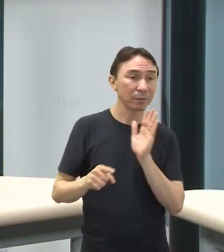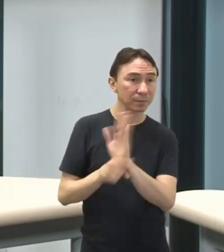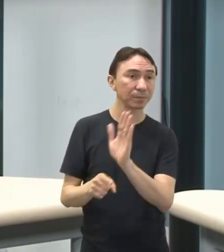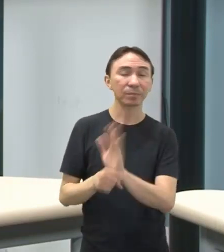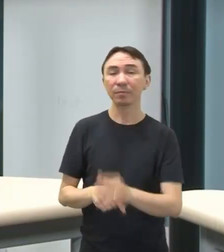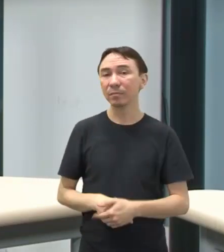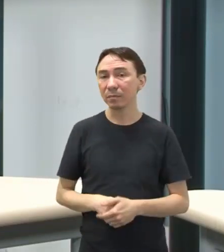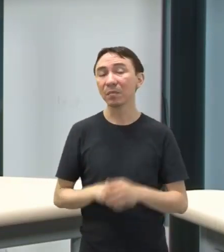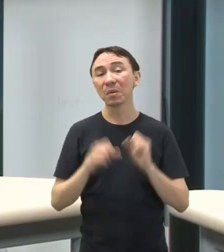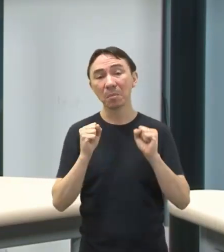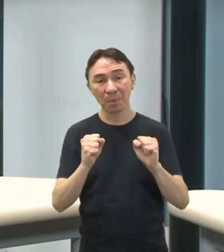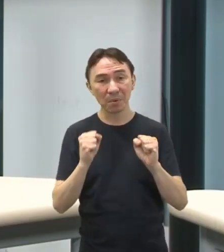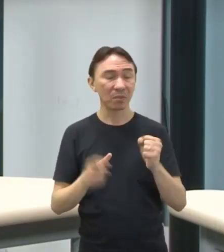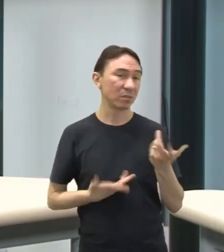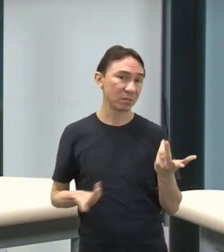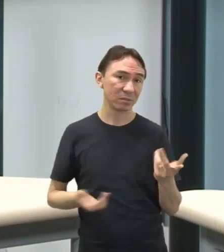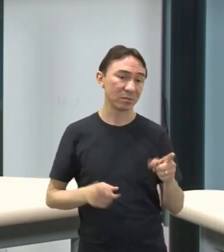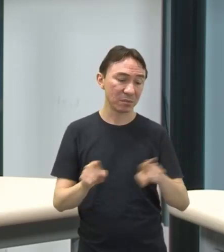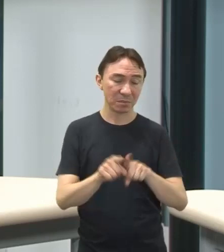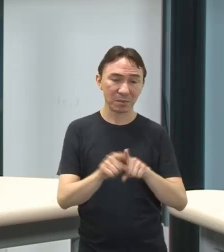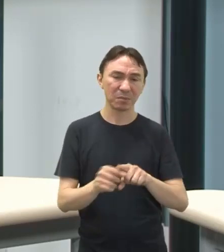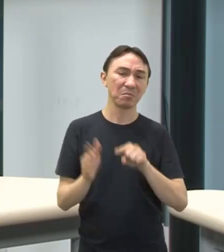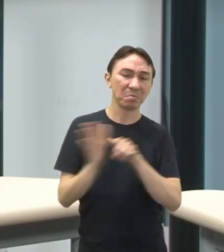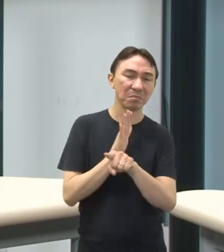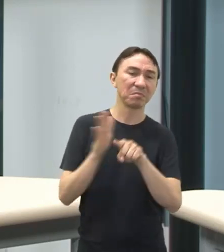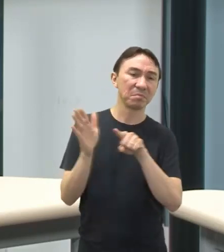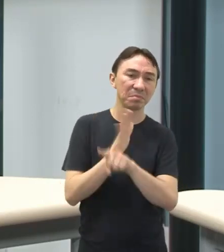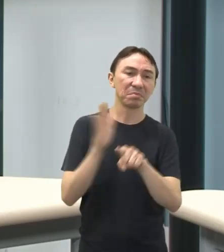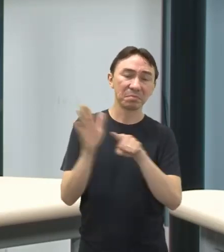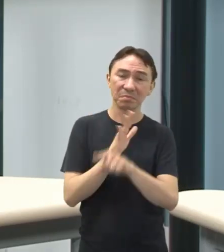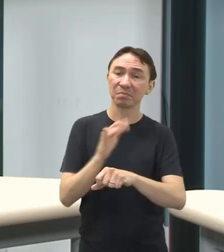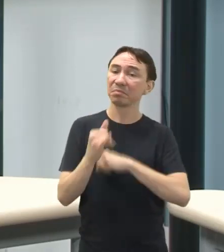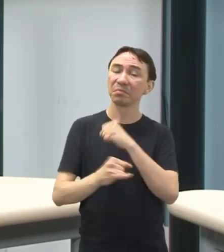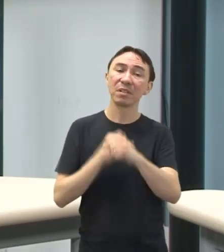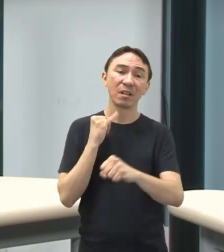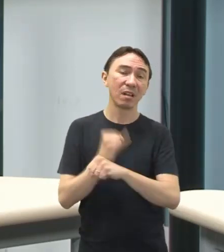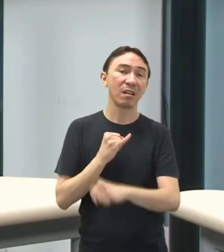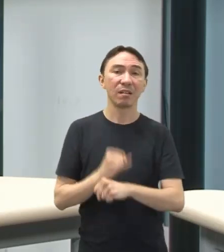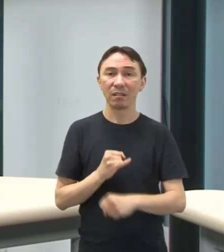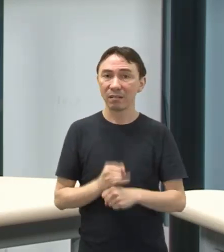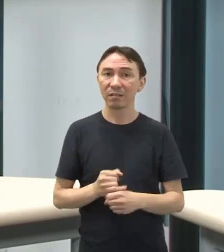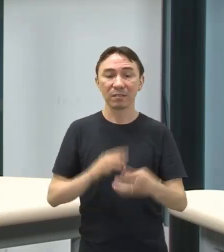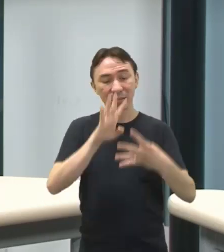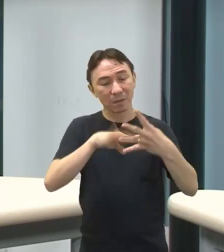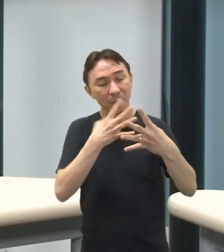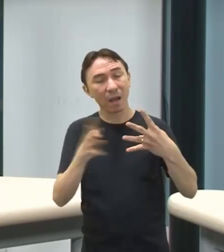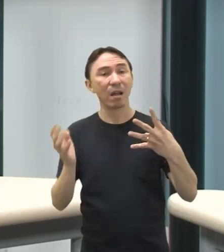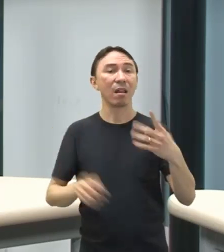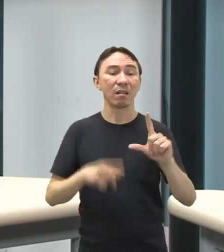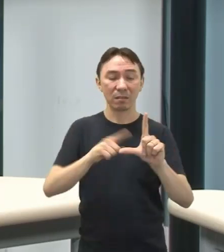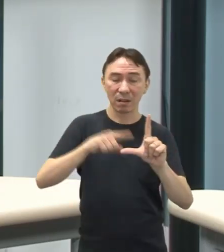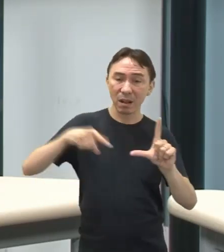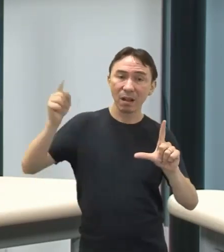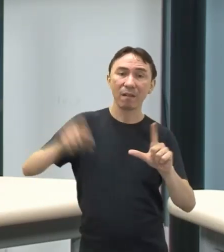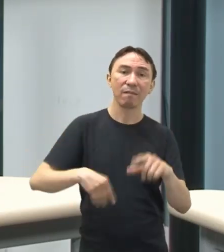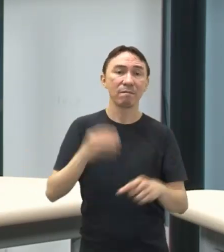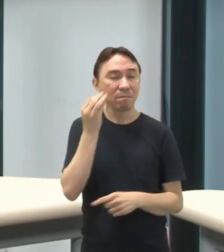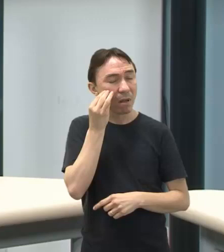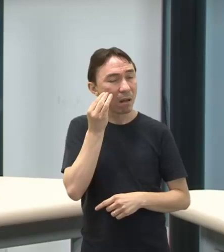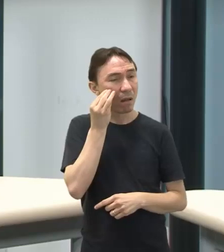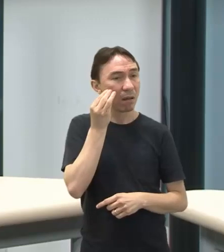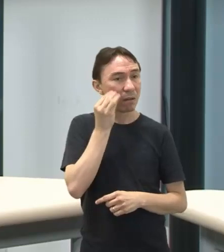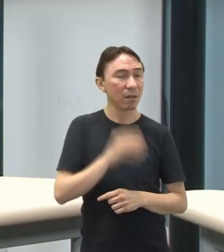online testes né tabelas gráficos que podem auxiliar aí na compreensão